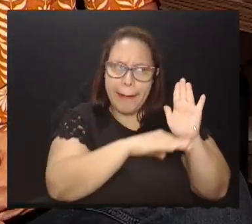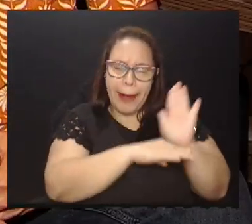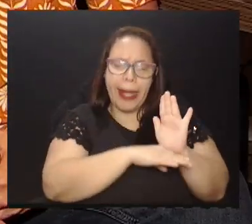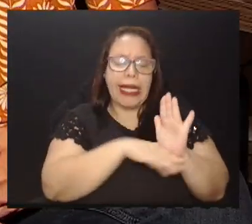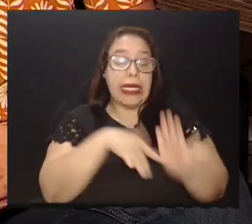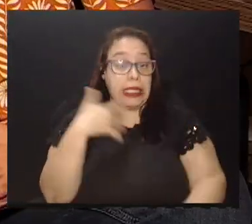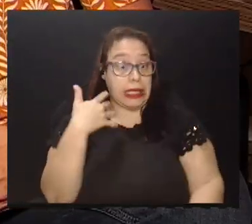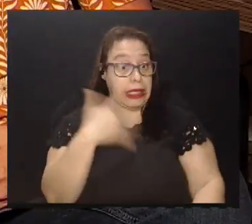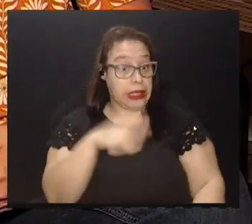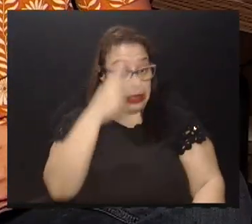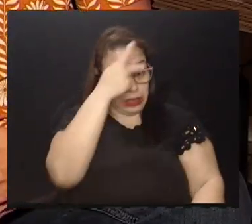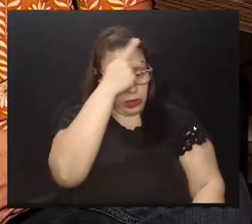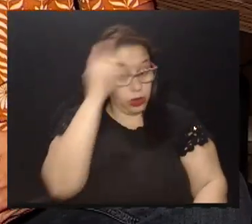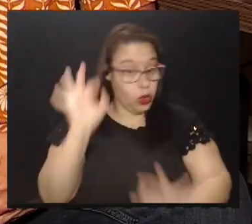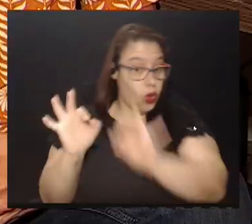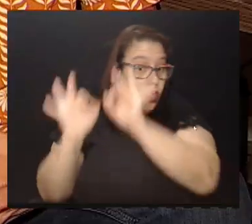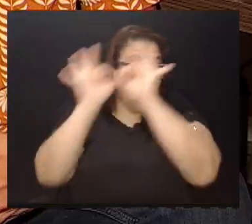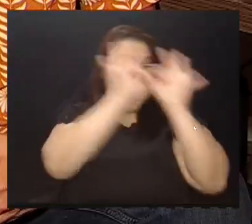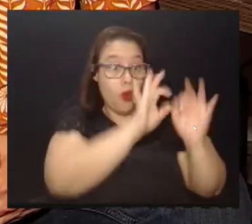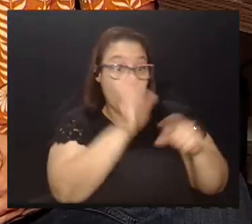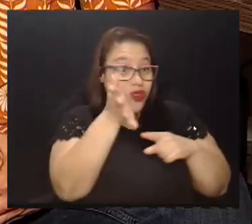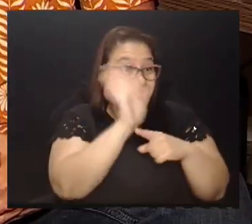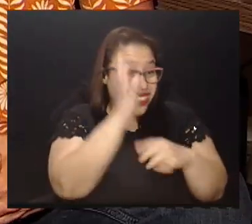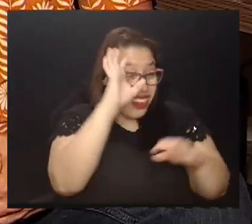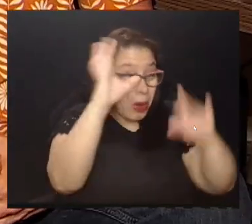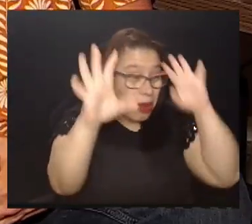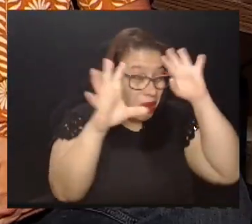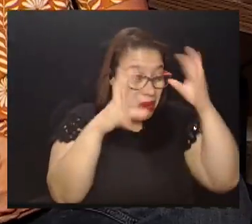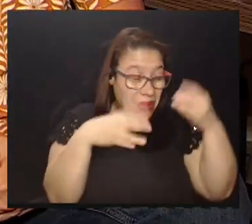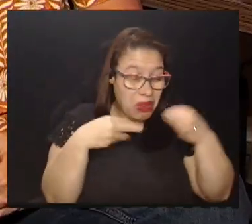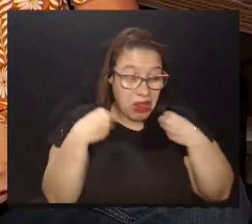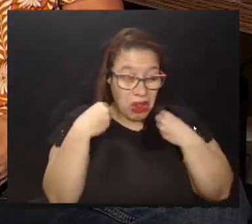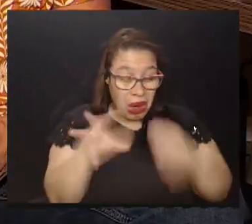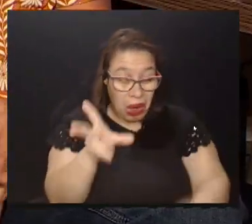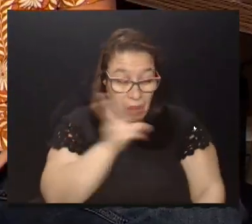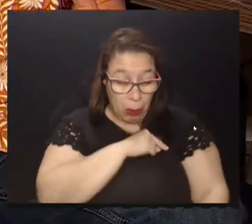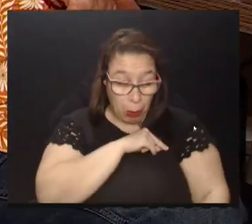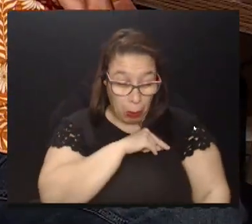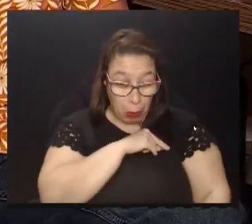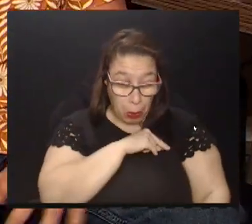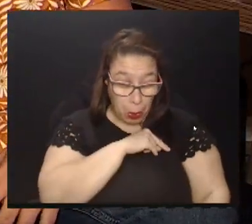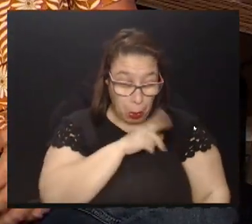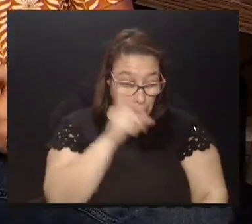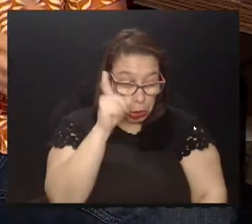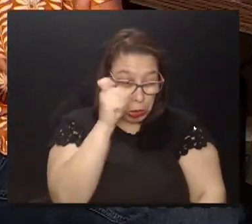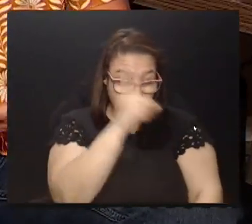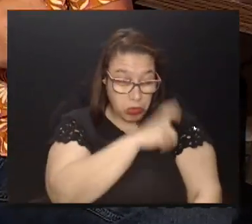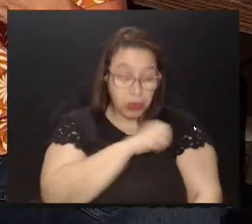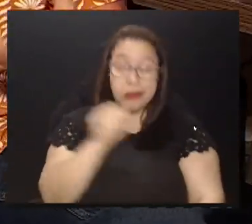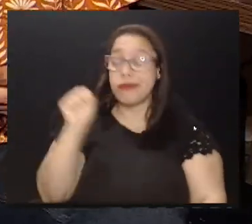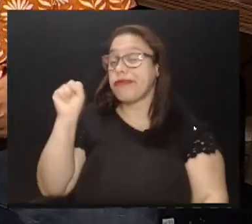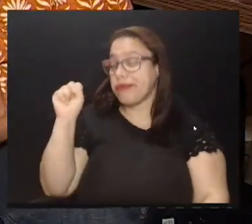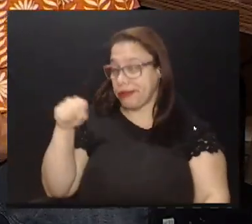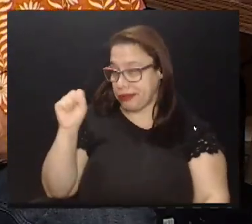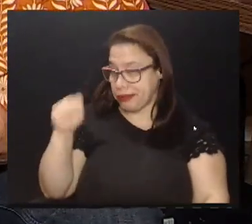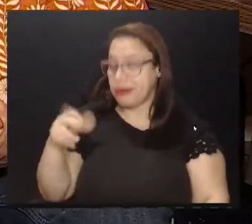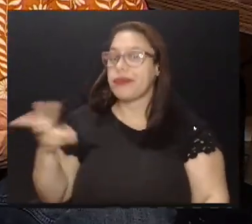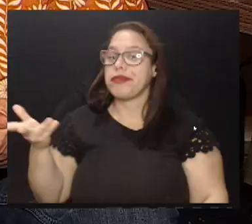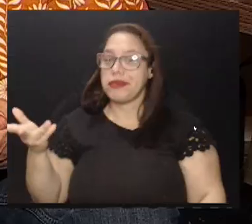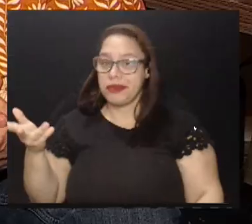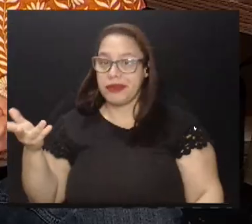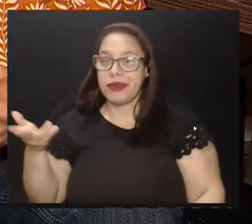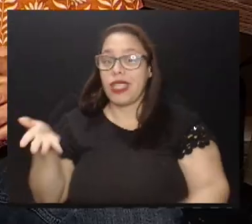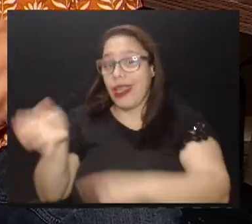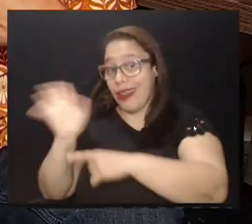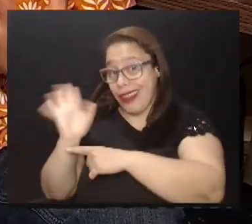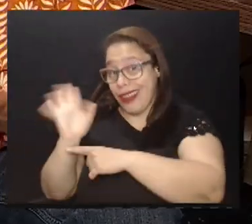um filme e não imaginam o tanto de trabalho que dá, né? Exatamente, acho que o cinema é muito diferente, né? O